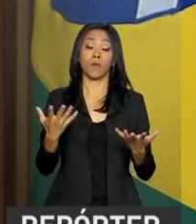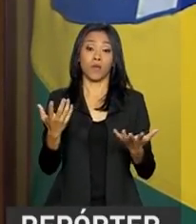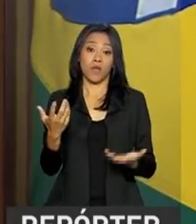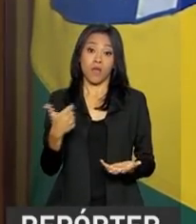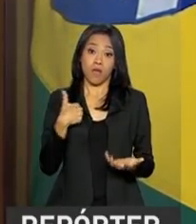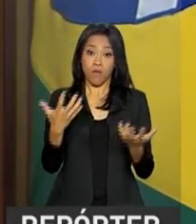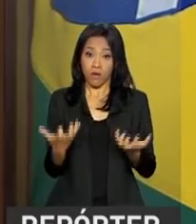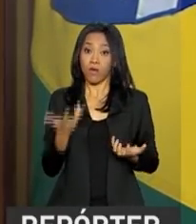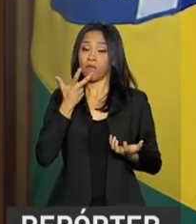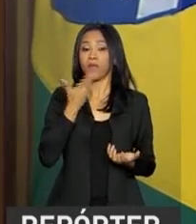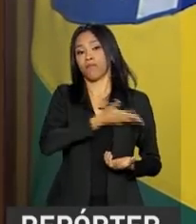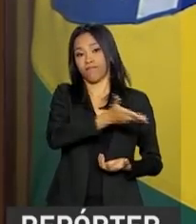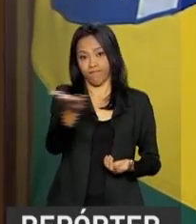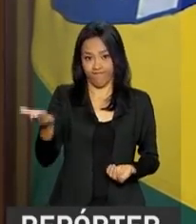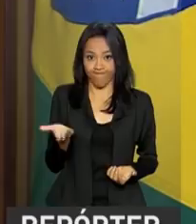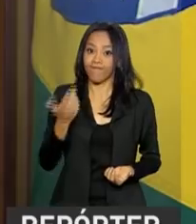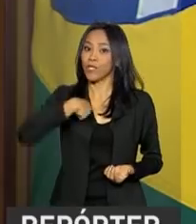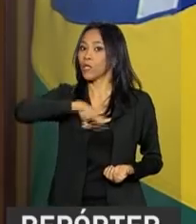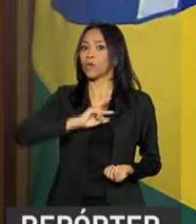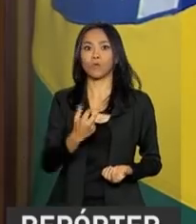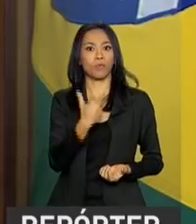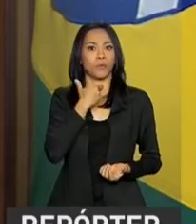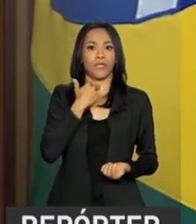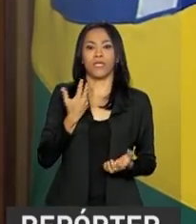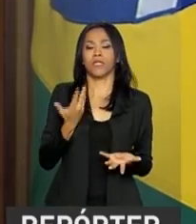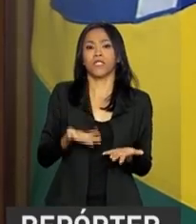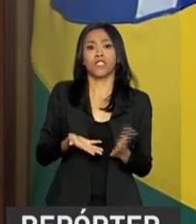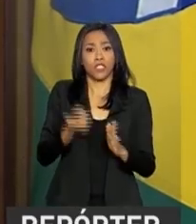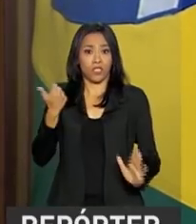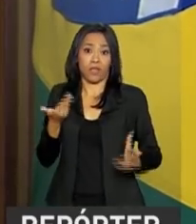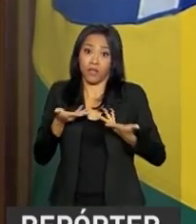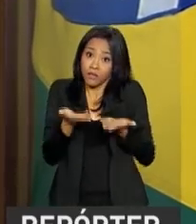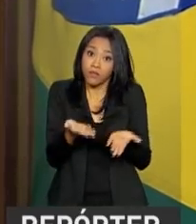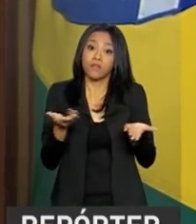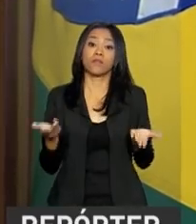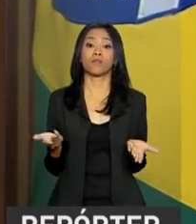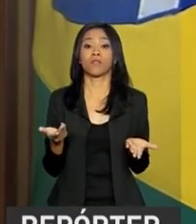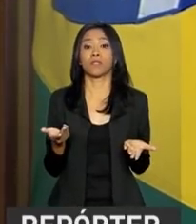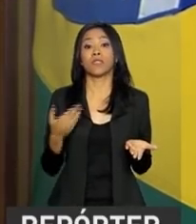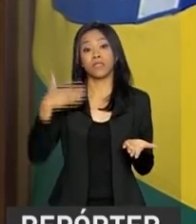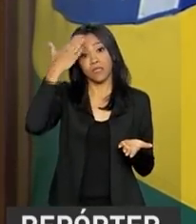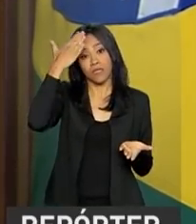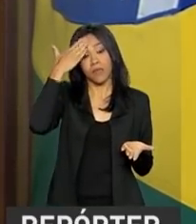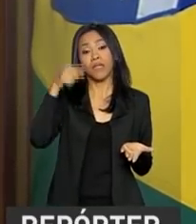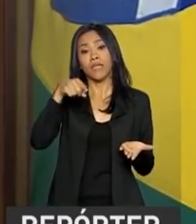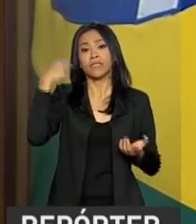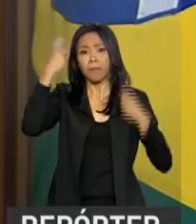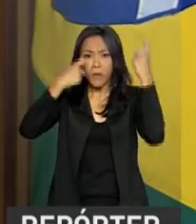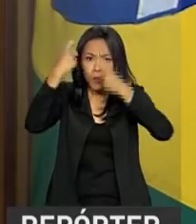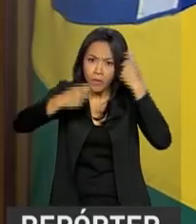dizer que nós não poderíamos nos furtar a isto tendo em vista esta angústia e preocupação